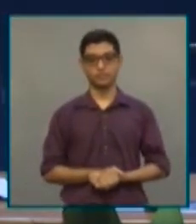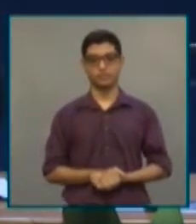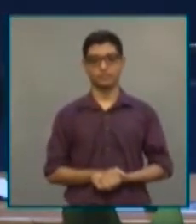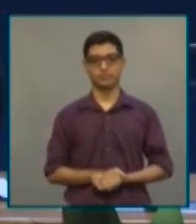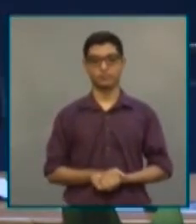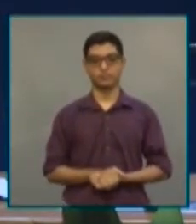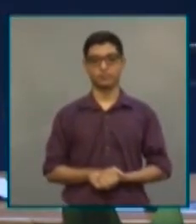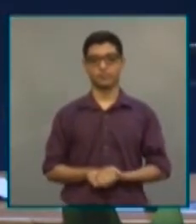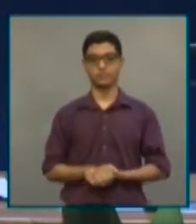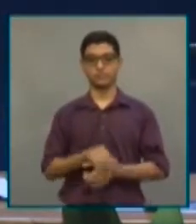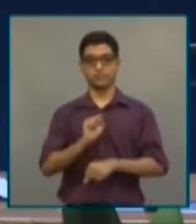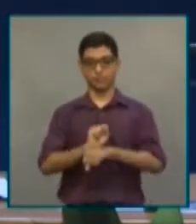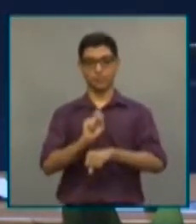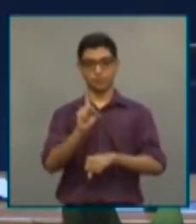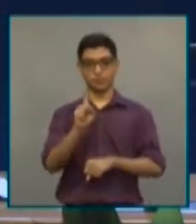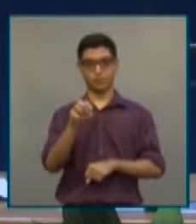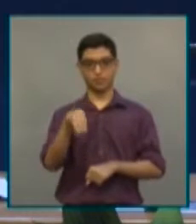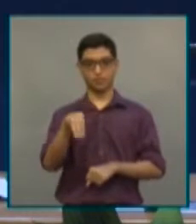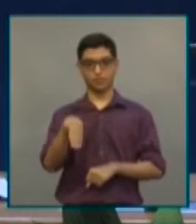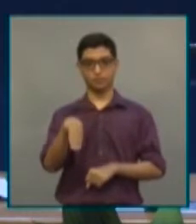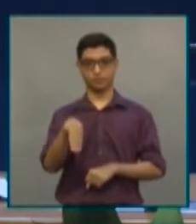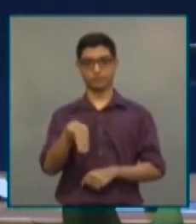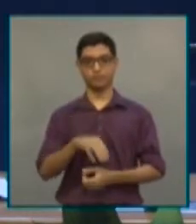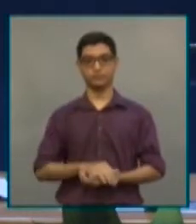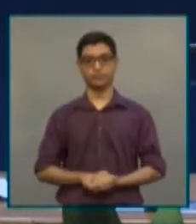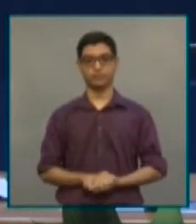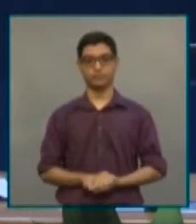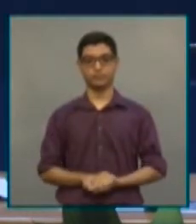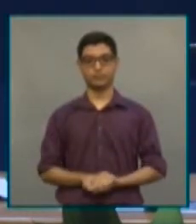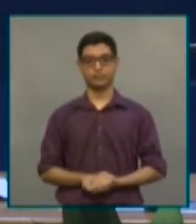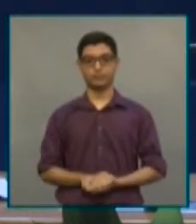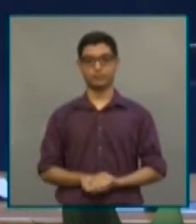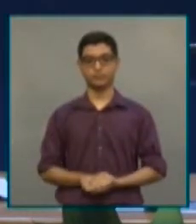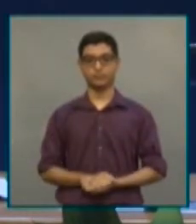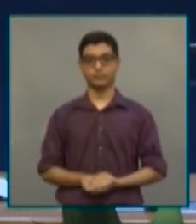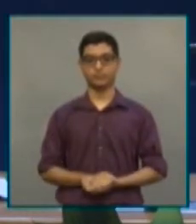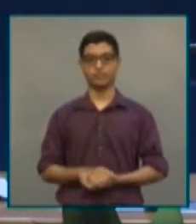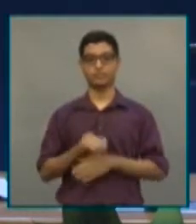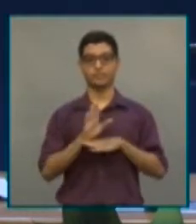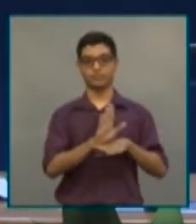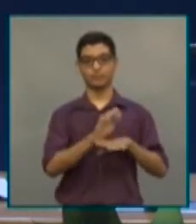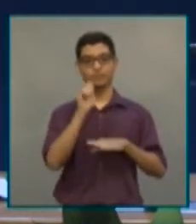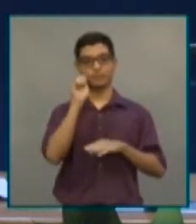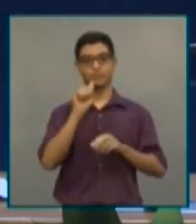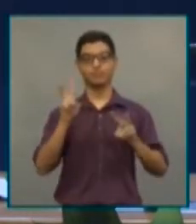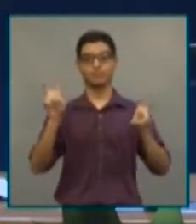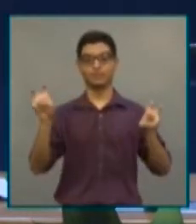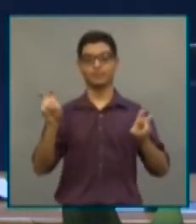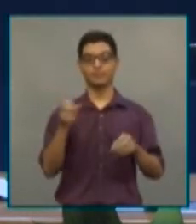aí para que possa auxiliar a candidata em relação ao microfone. A